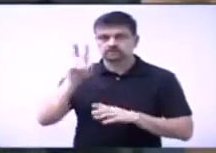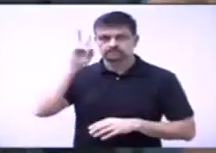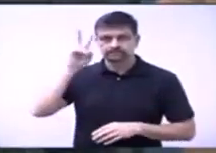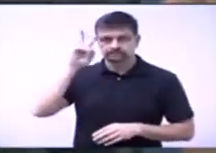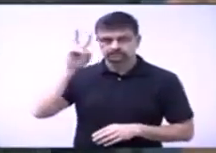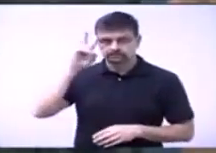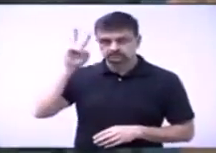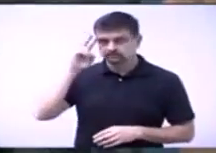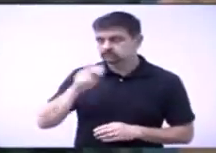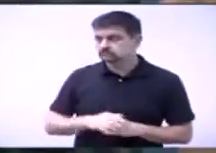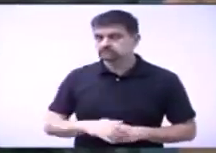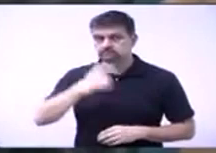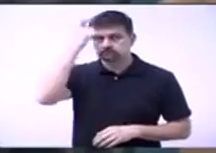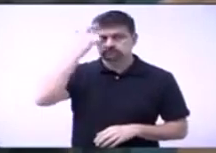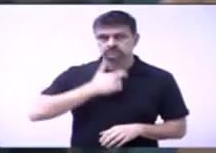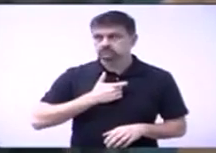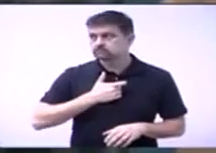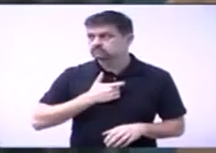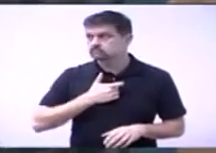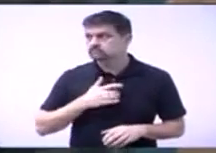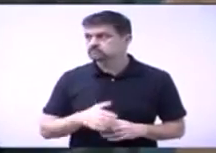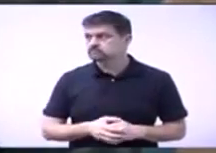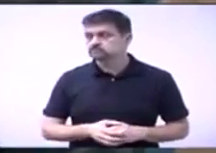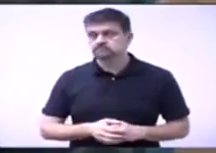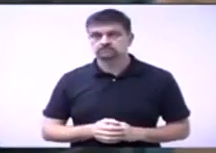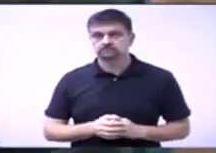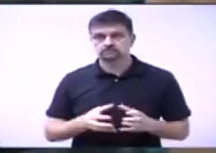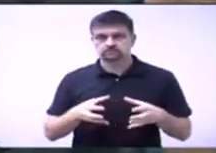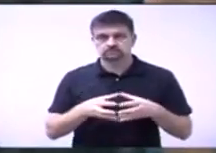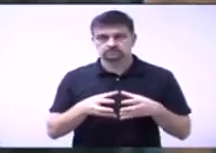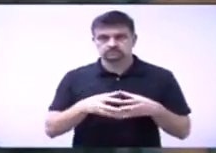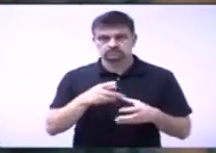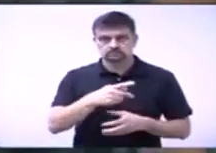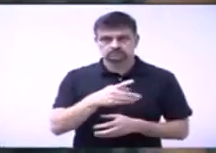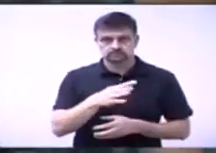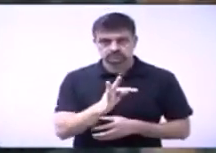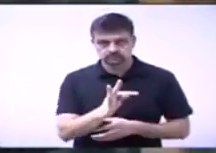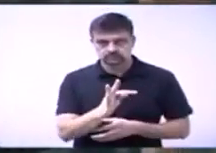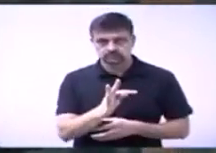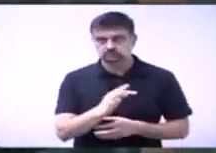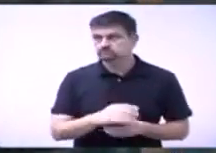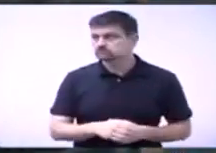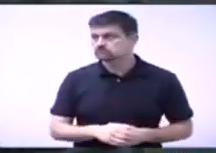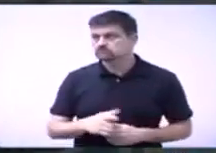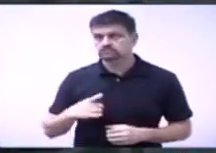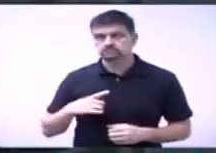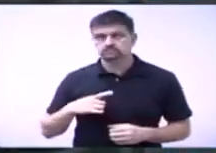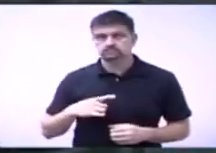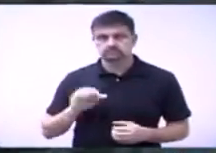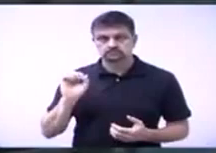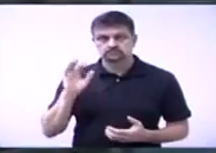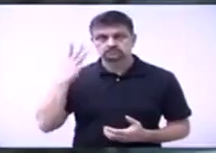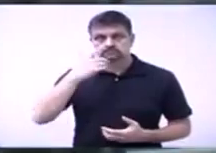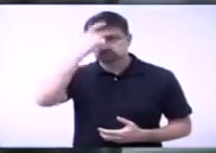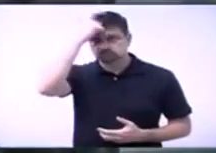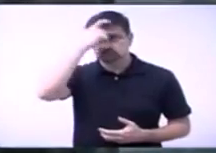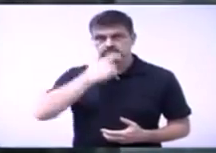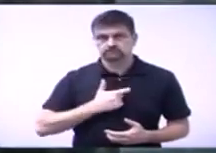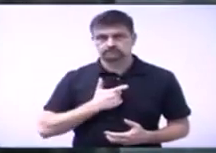minha desfiliação do Partido dos Trabalhadores e observar que é uma decisão de cunho